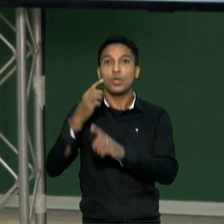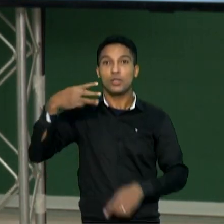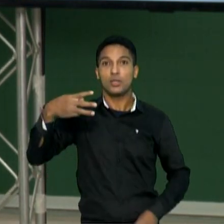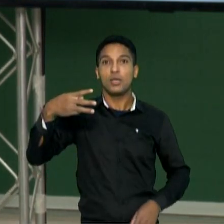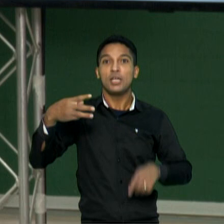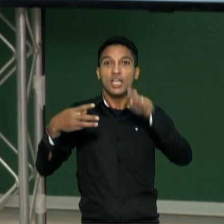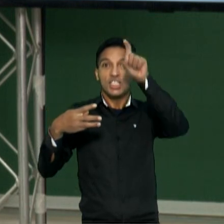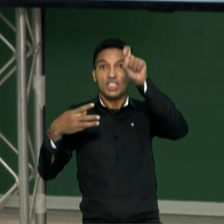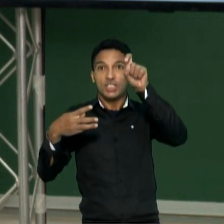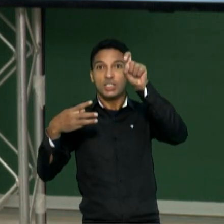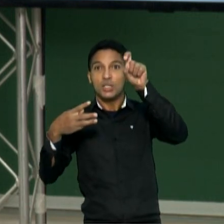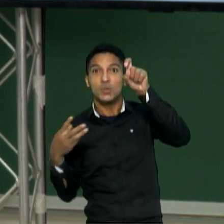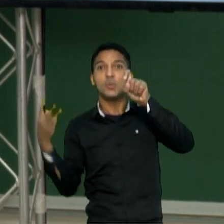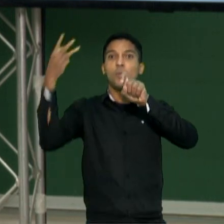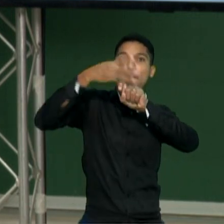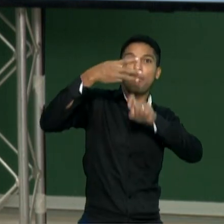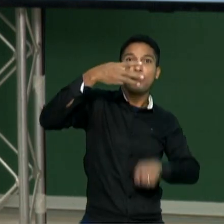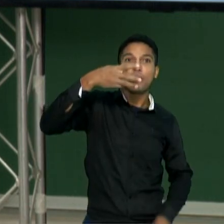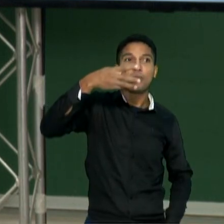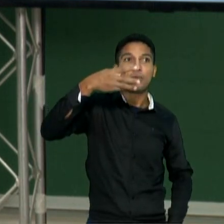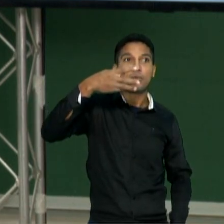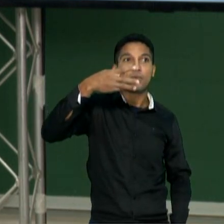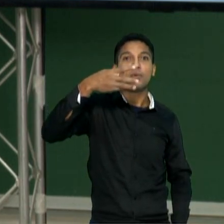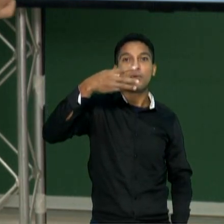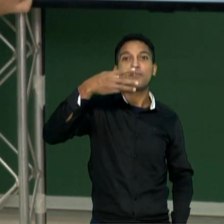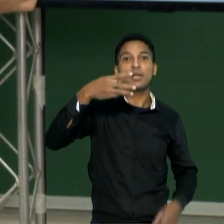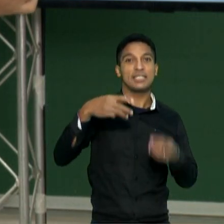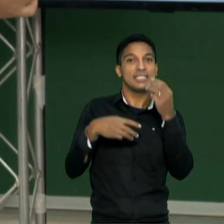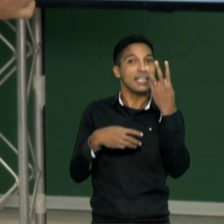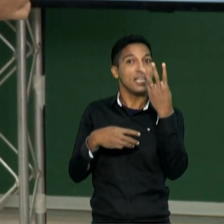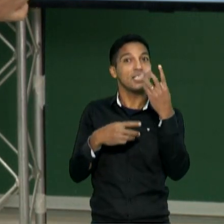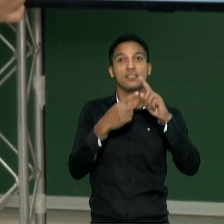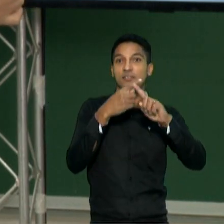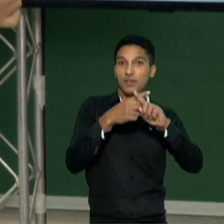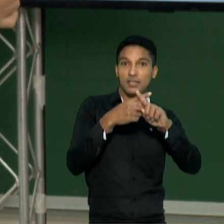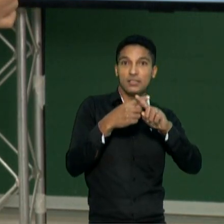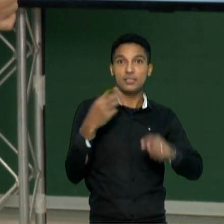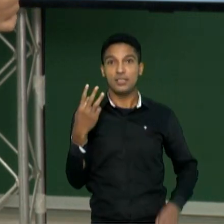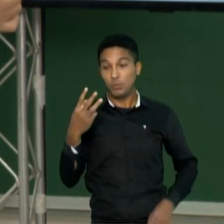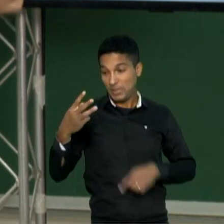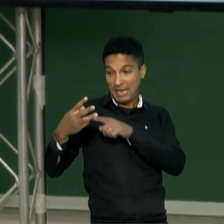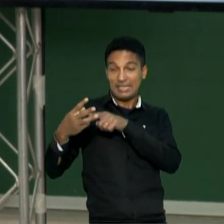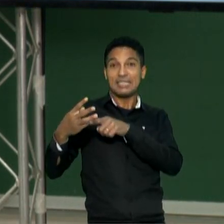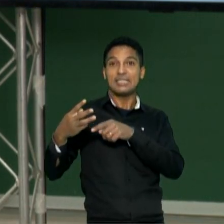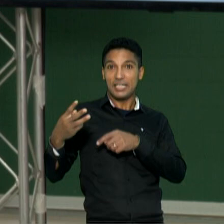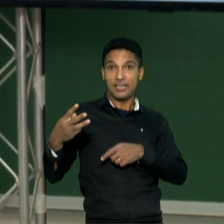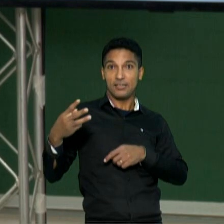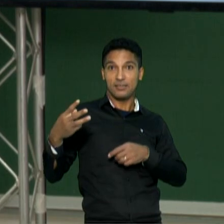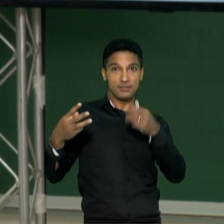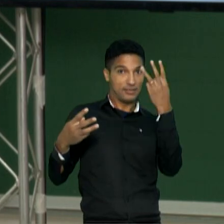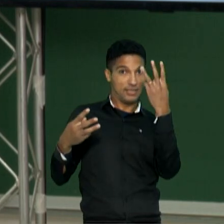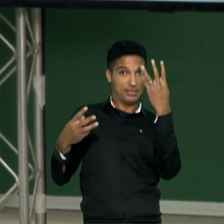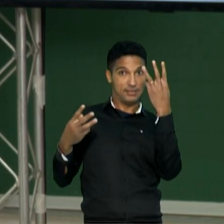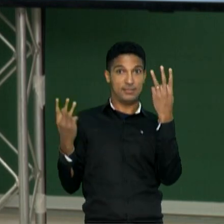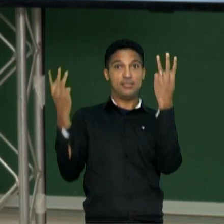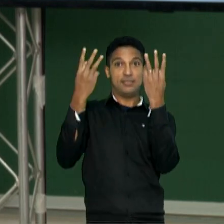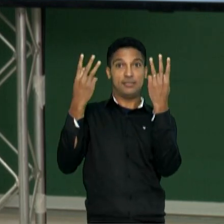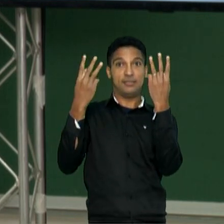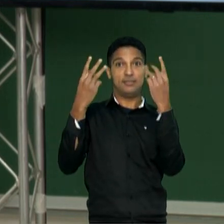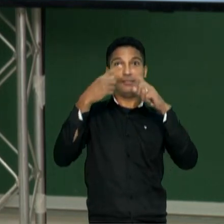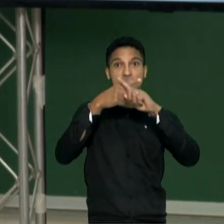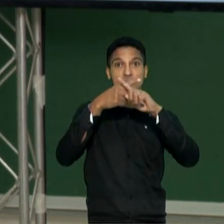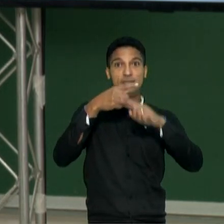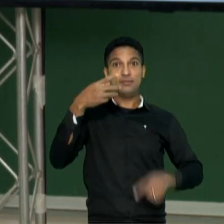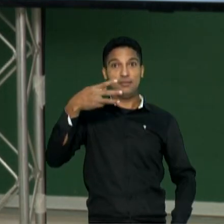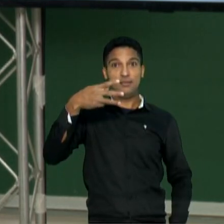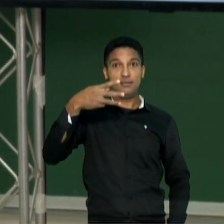no x. Substituindo lá no x, vai ficar 3 vezes 3, porque o valor do x que a gente encontrou é 3. Então, 3 vezes 3 dá 9. 9